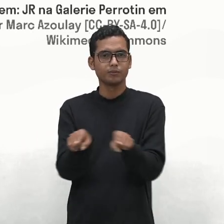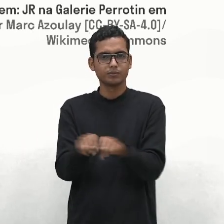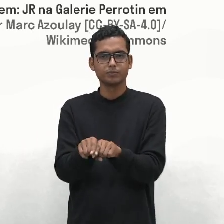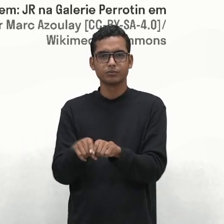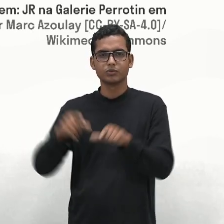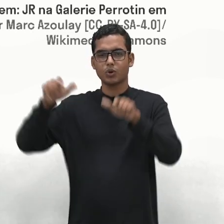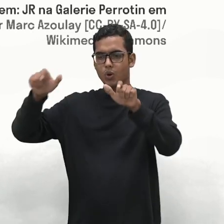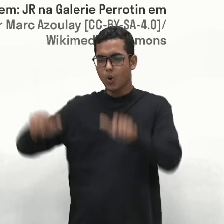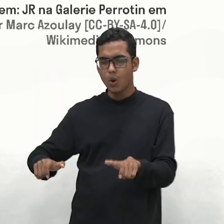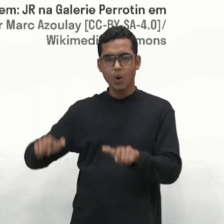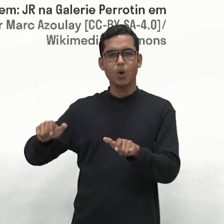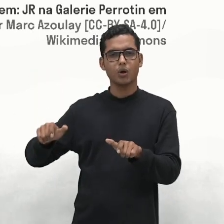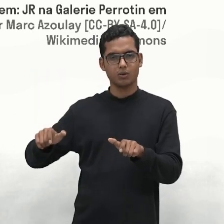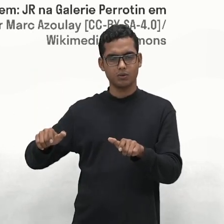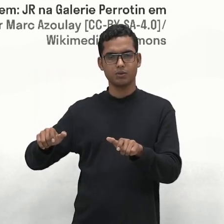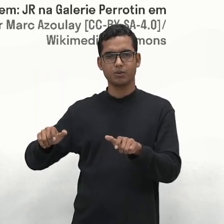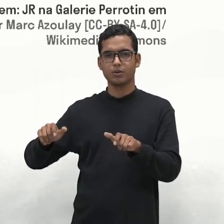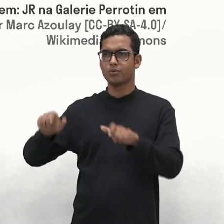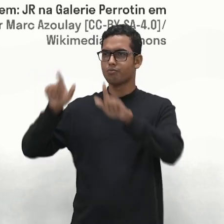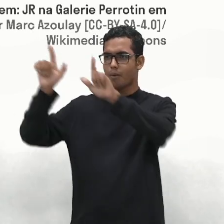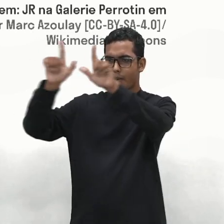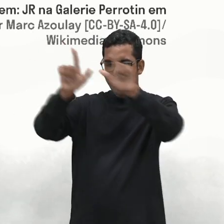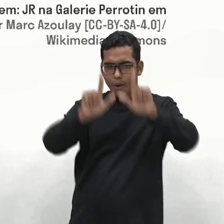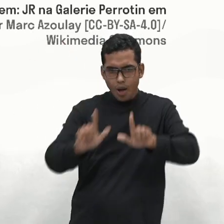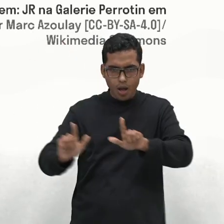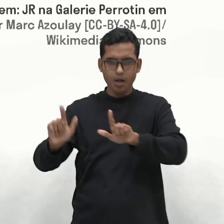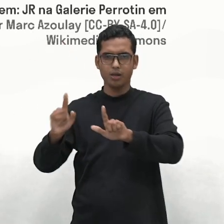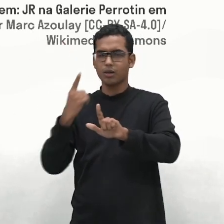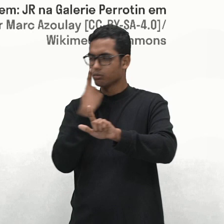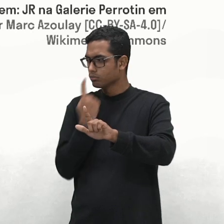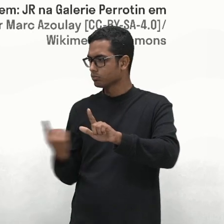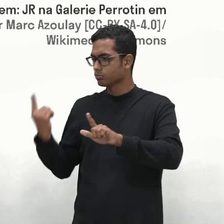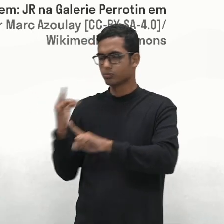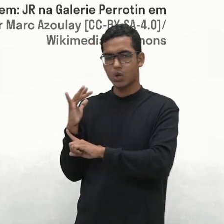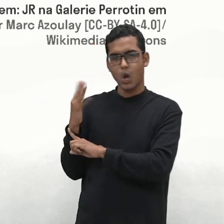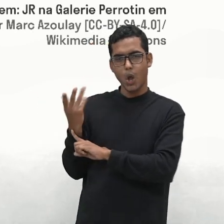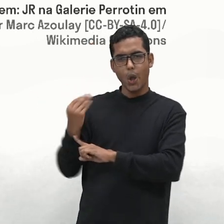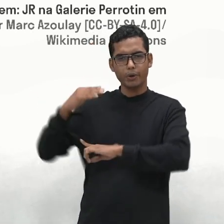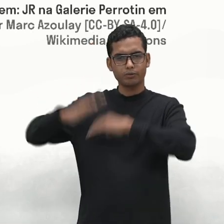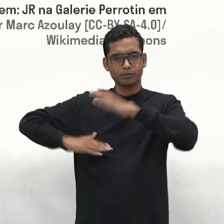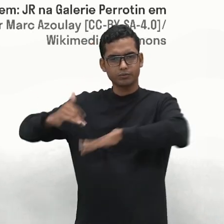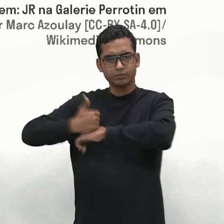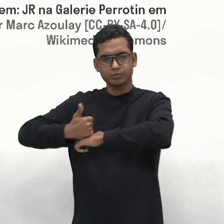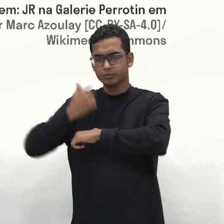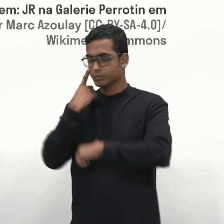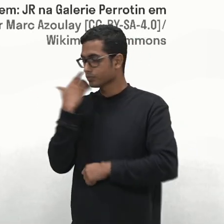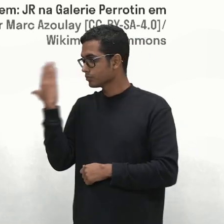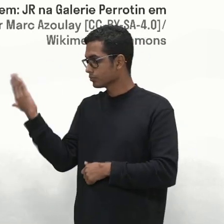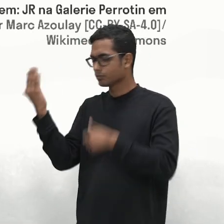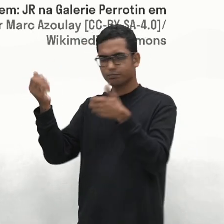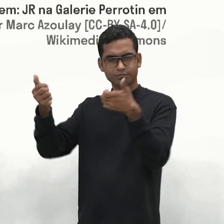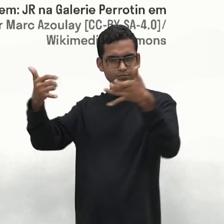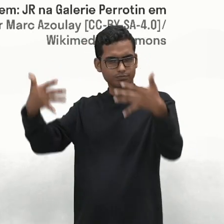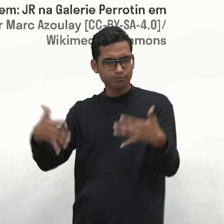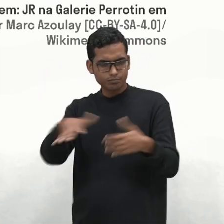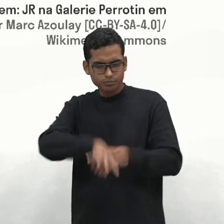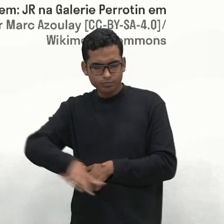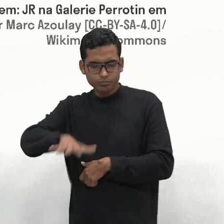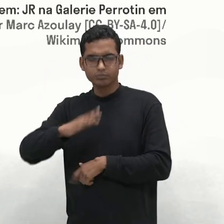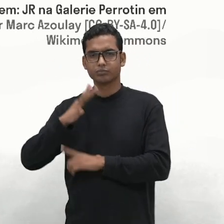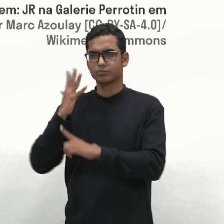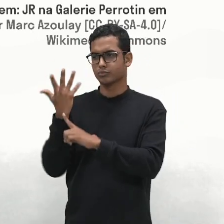arte e meio ambiente, que nós temos aqui, é um artista, né, esse artista que fala justamente sobre essa questão da